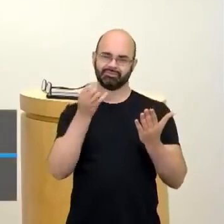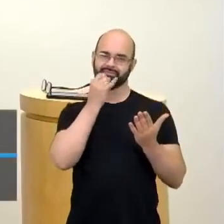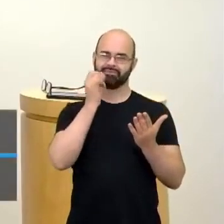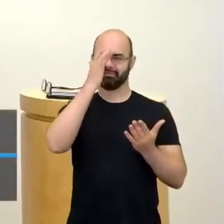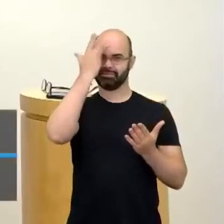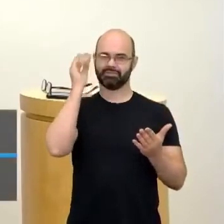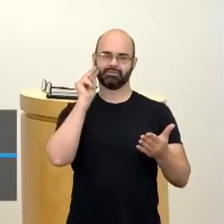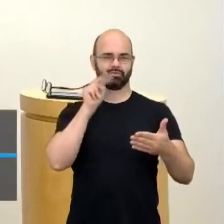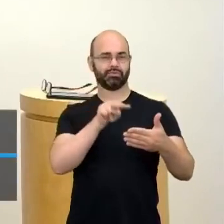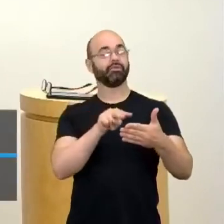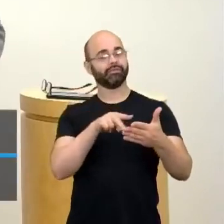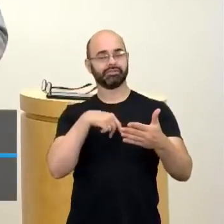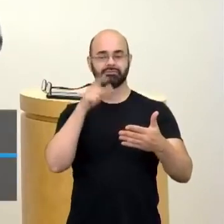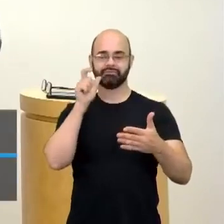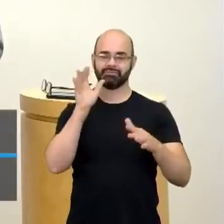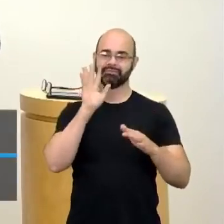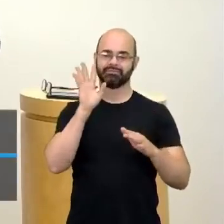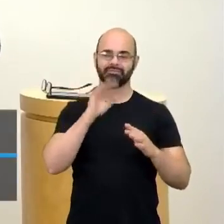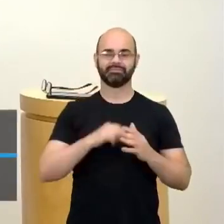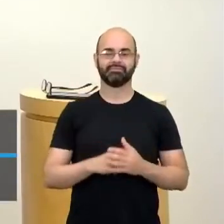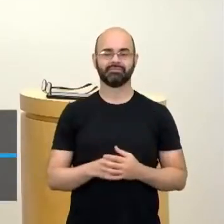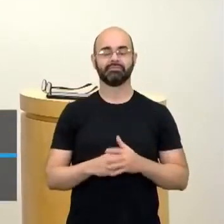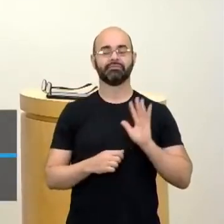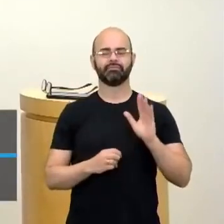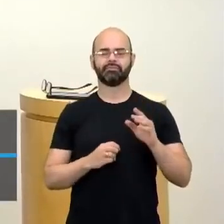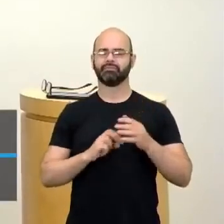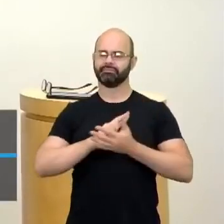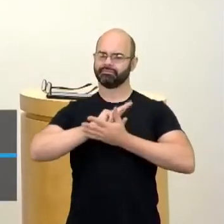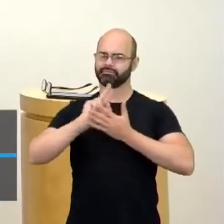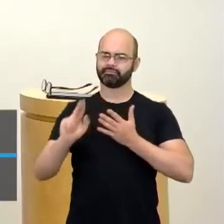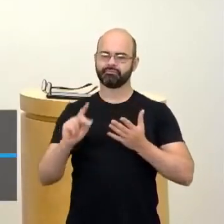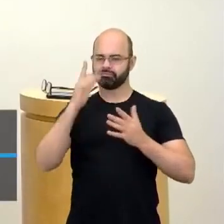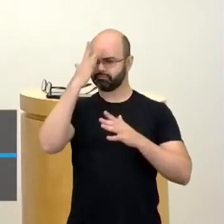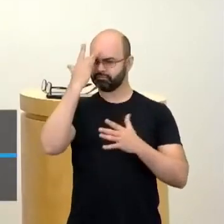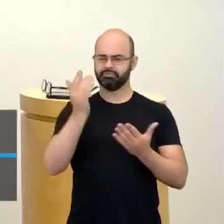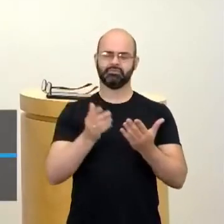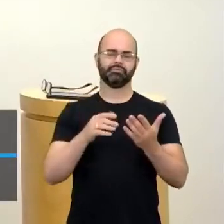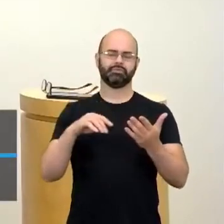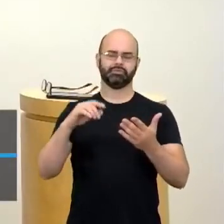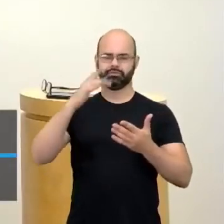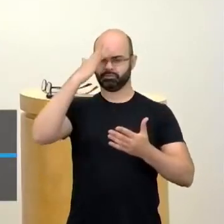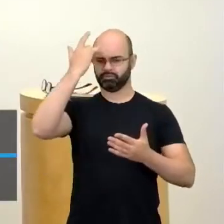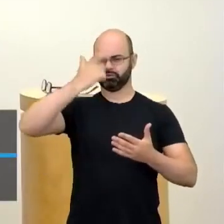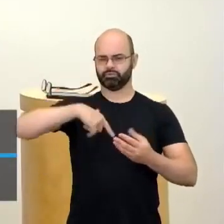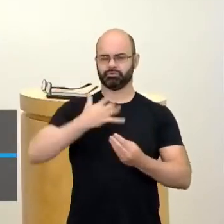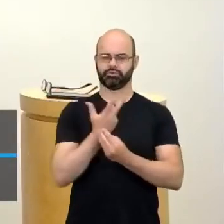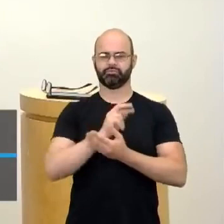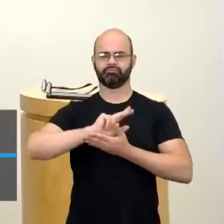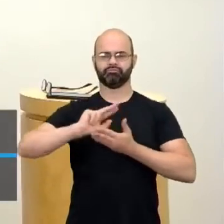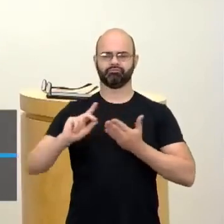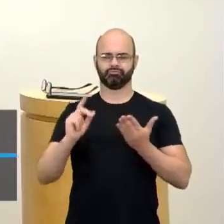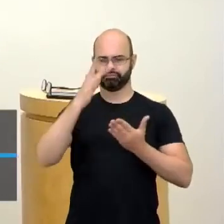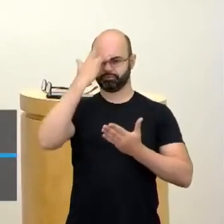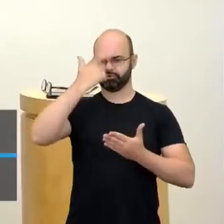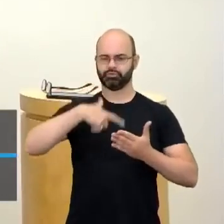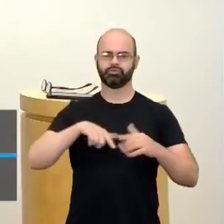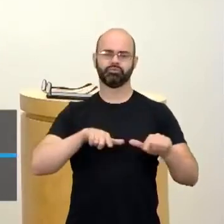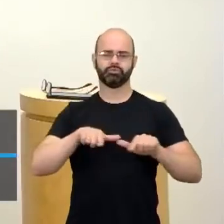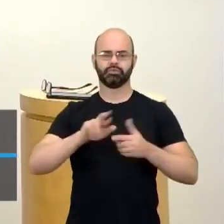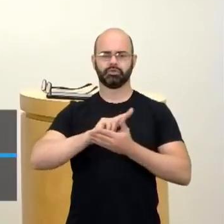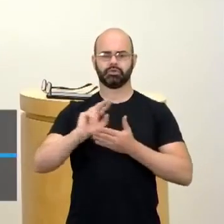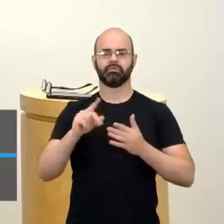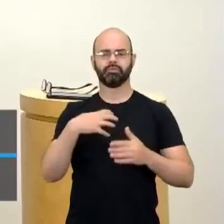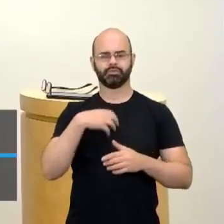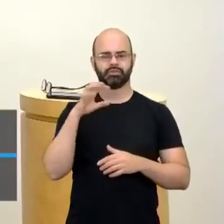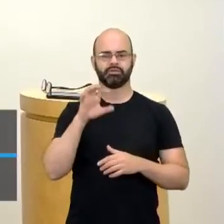pessoal consegue fazer aí. E muitos, muitos artistas trabalharam isso. Inclusive, vou indicar um para vocês buscarem as